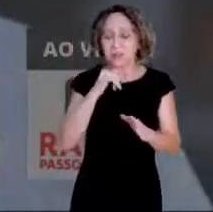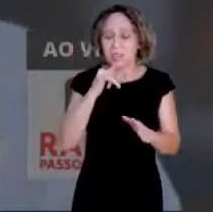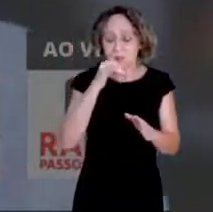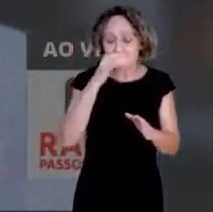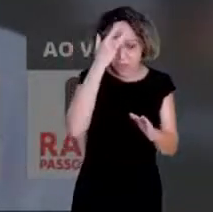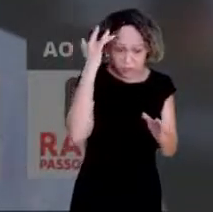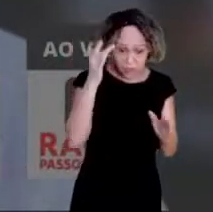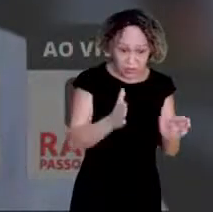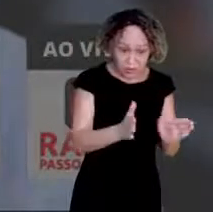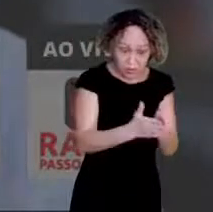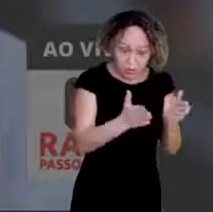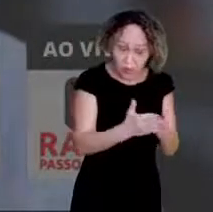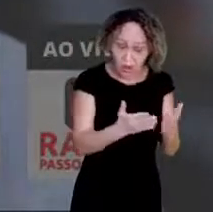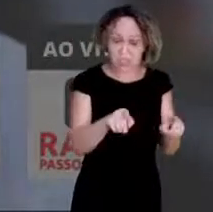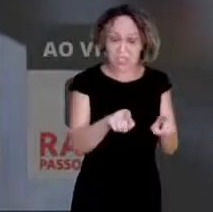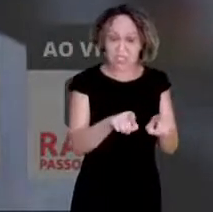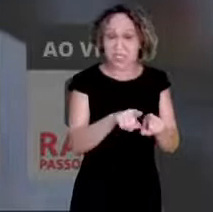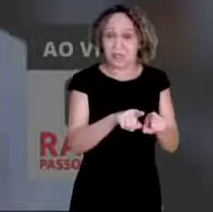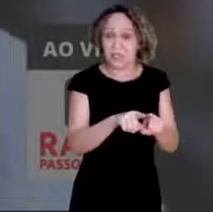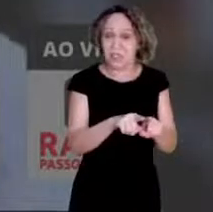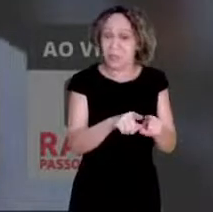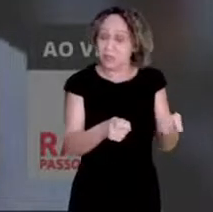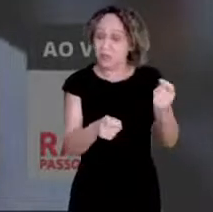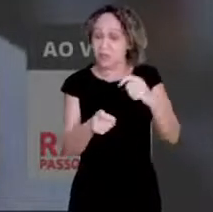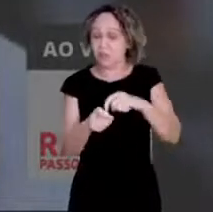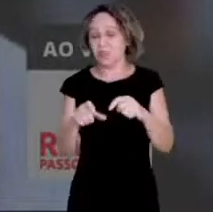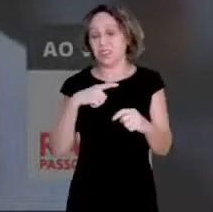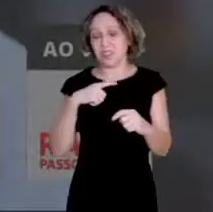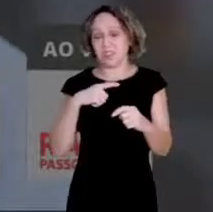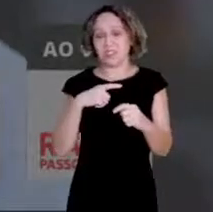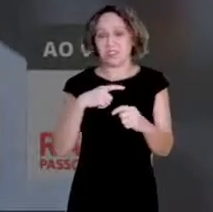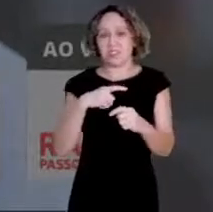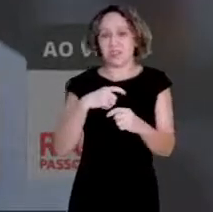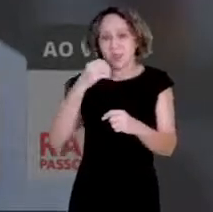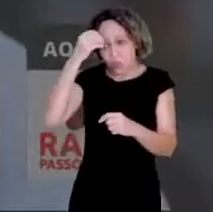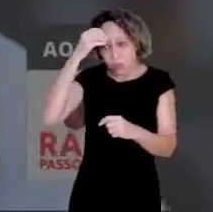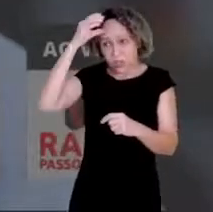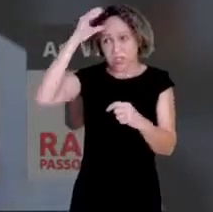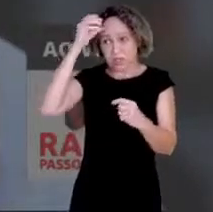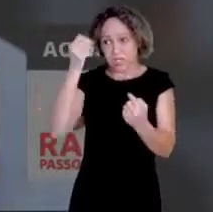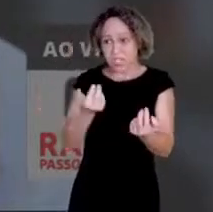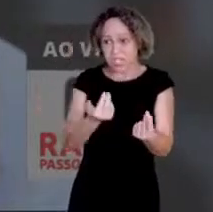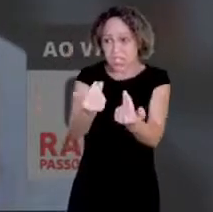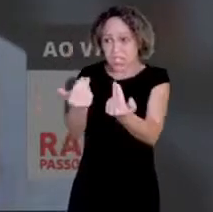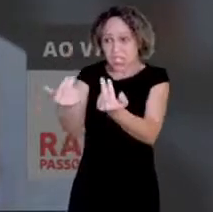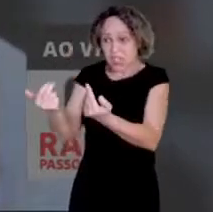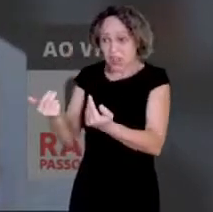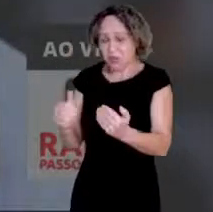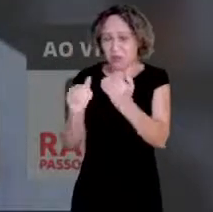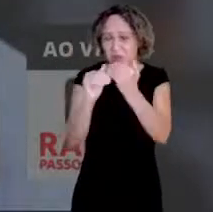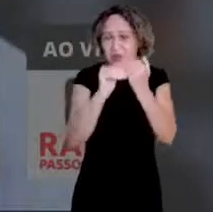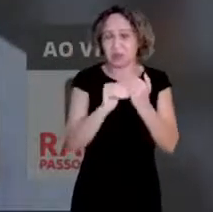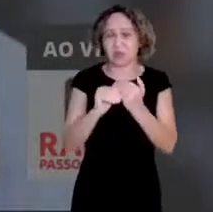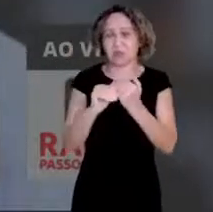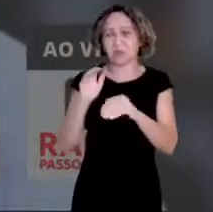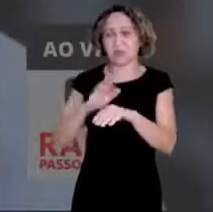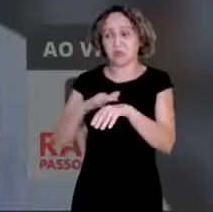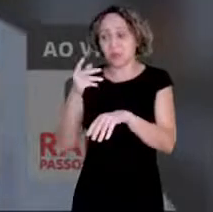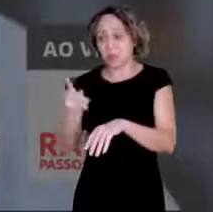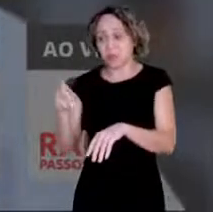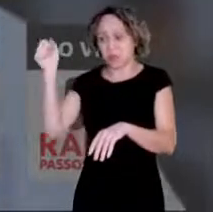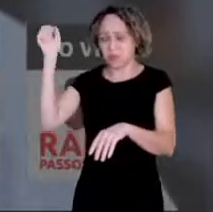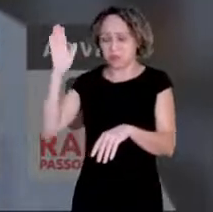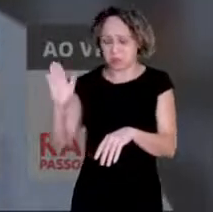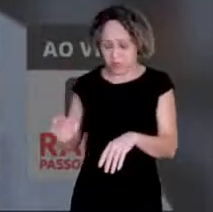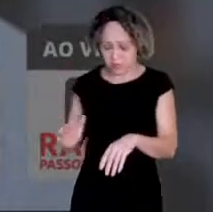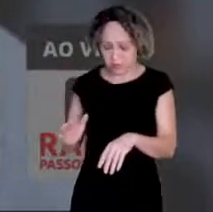às vezes aguça e às vezes consome parte da inteligência das pessoas. Então, meu caro, esse